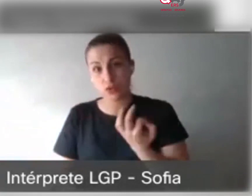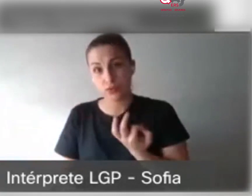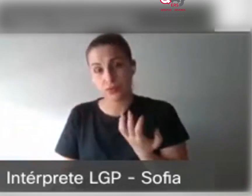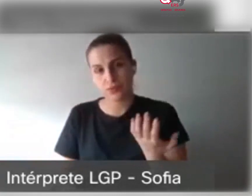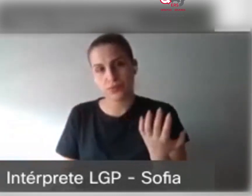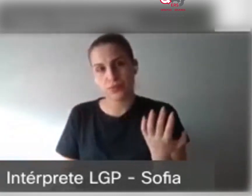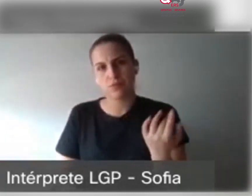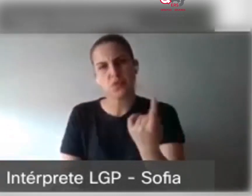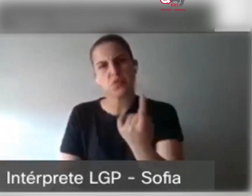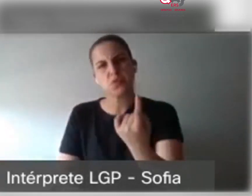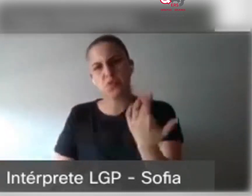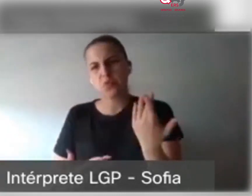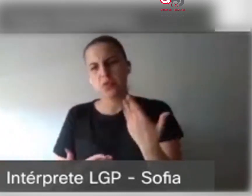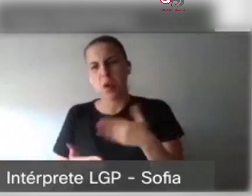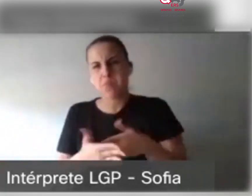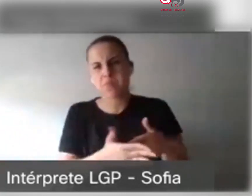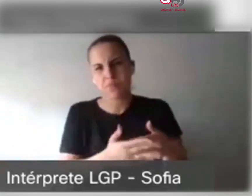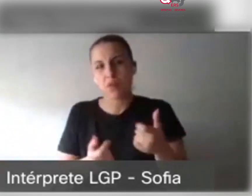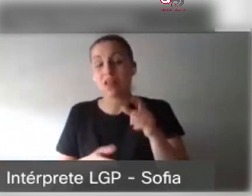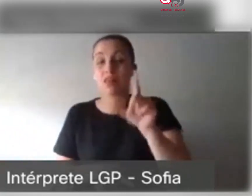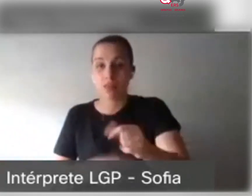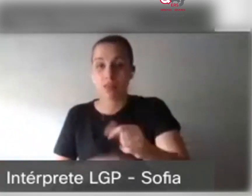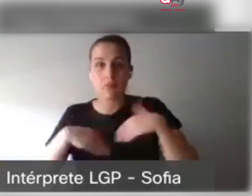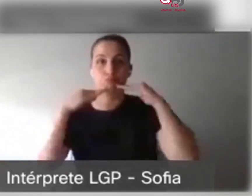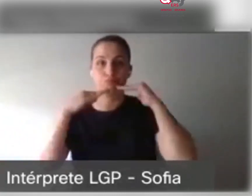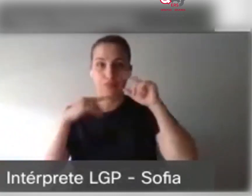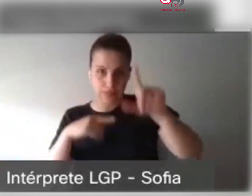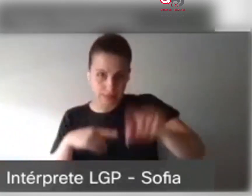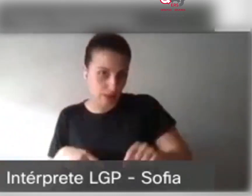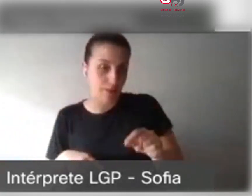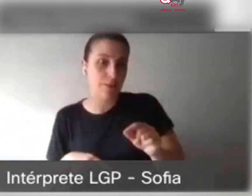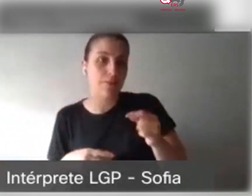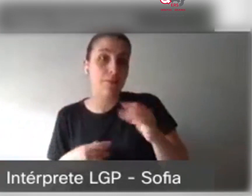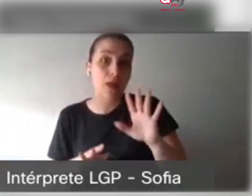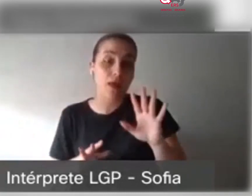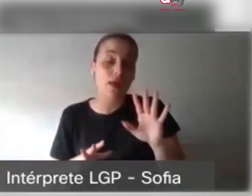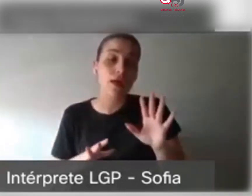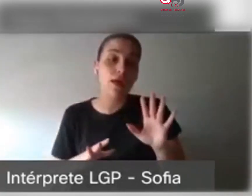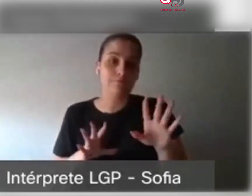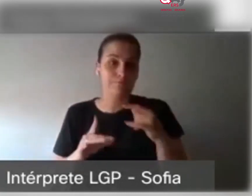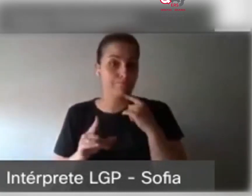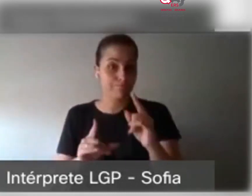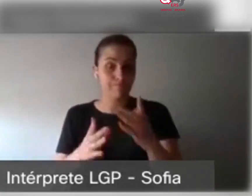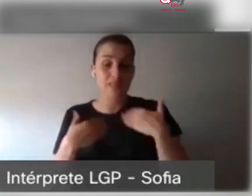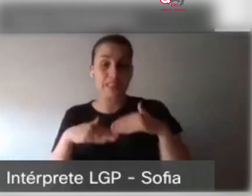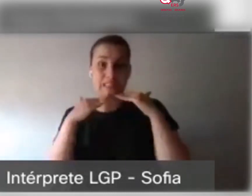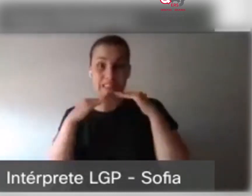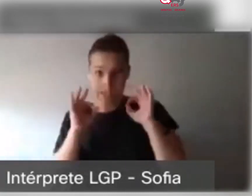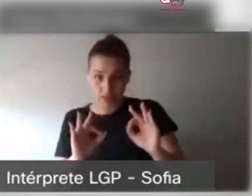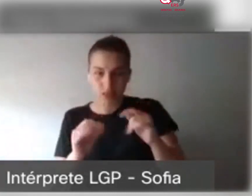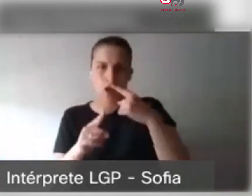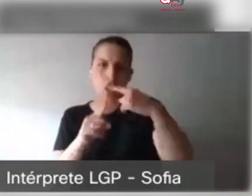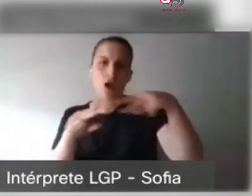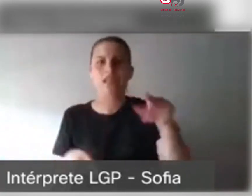houve uma maior restrição, de facto, também em internamentos, mas eu faço notar que, mesmo nos internamentos, os hospitais tentaram